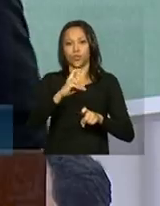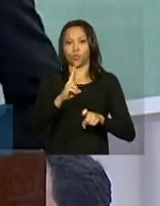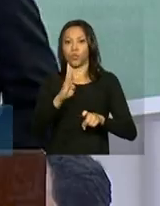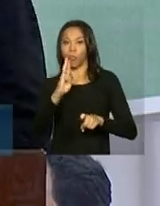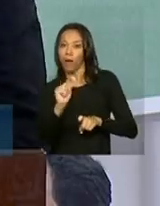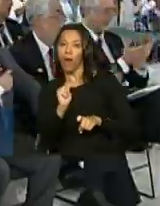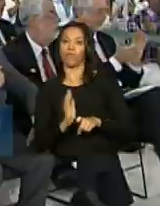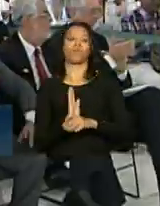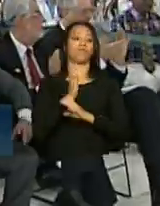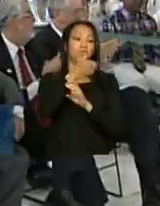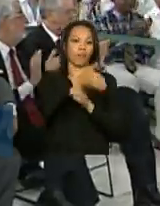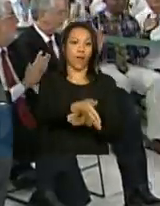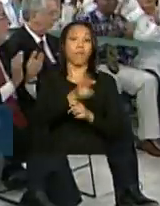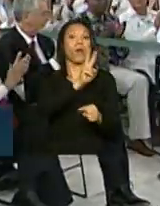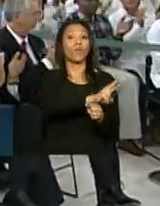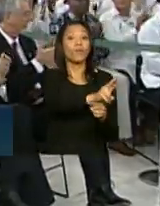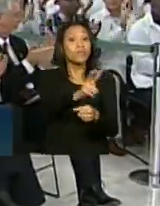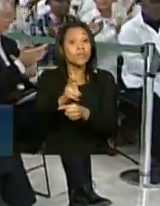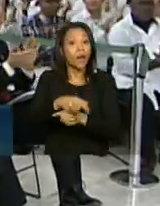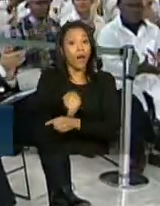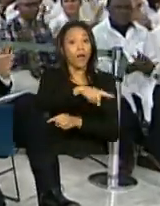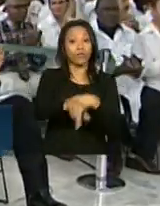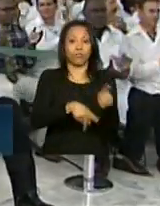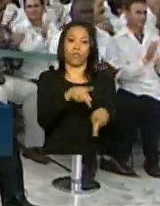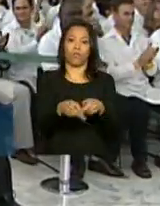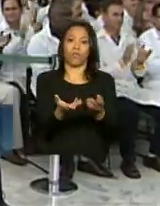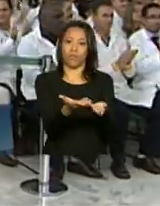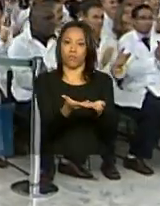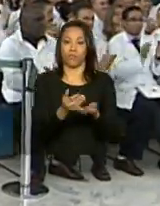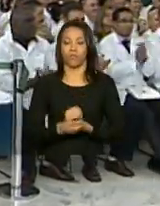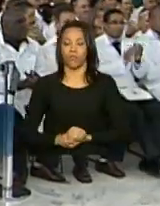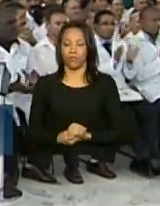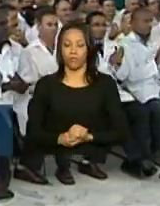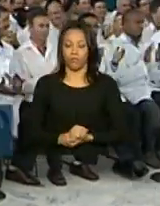Melgaço para cuidar do nosso povo.